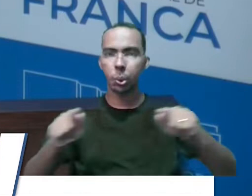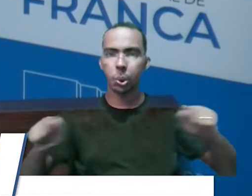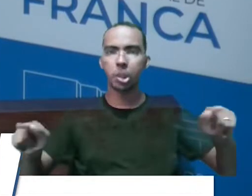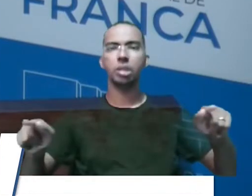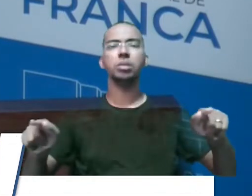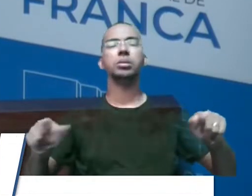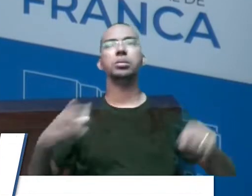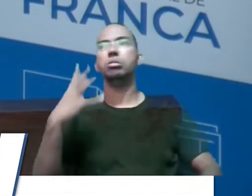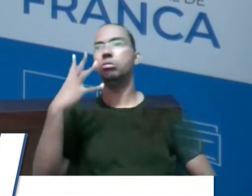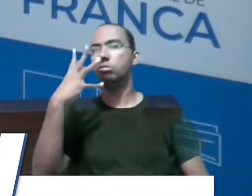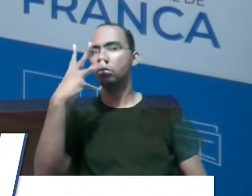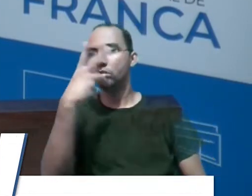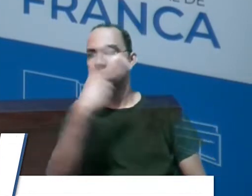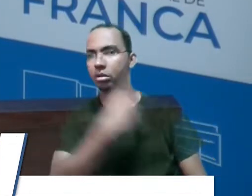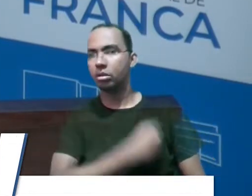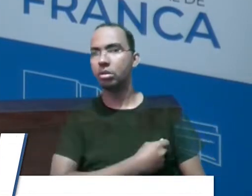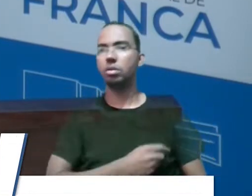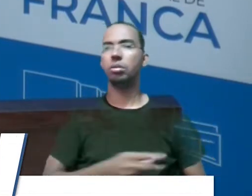embelezamento, para manter